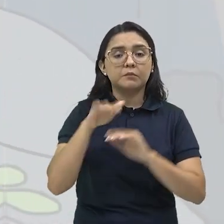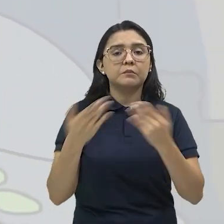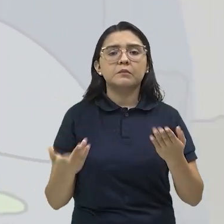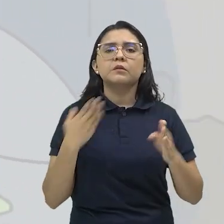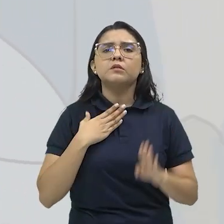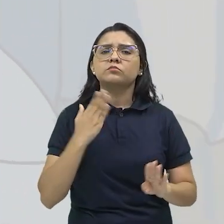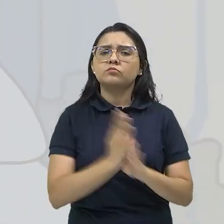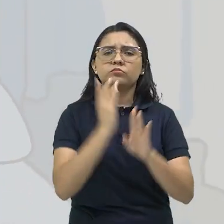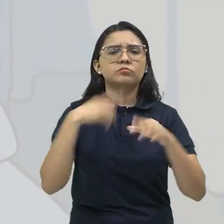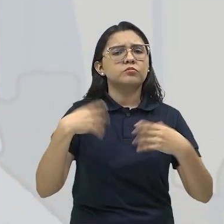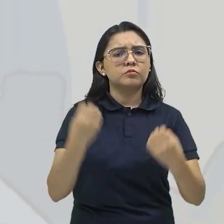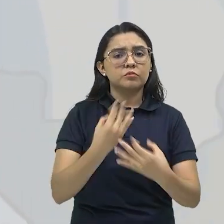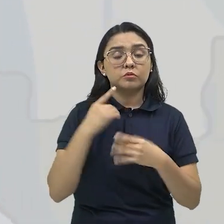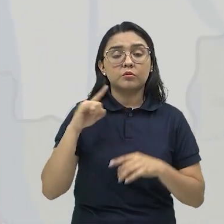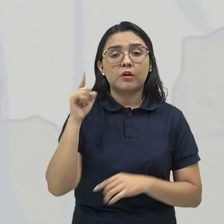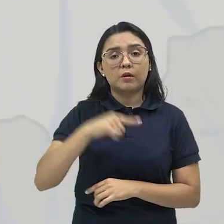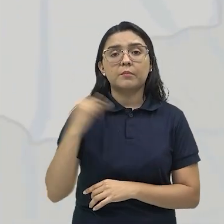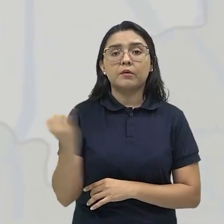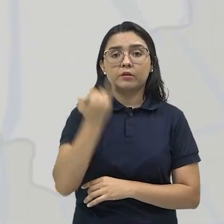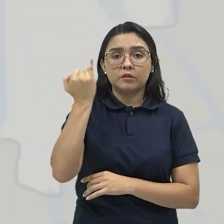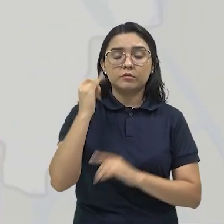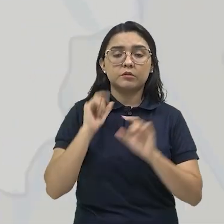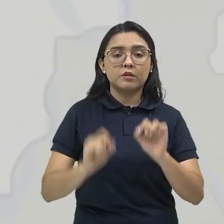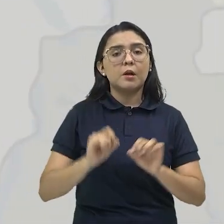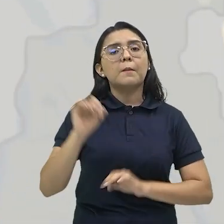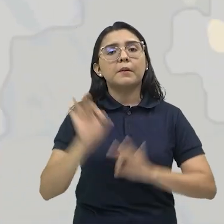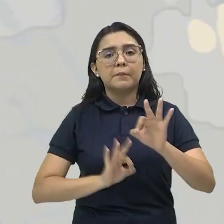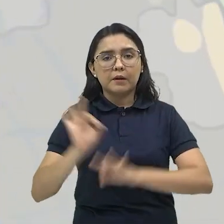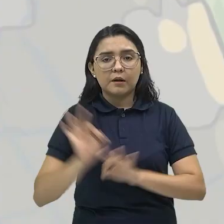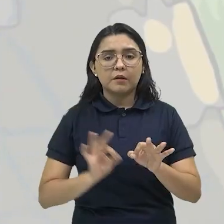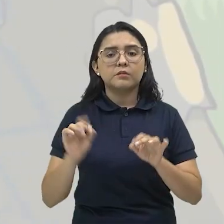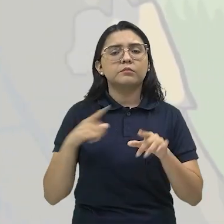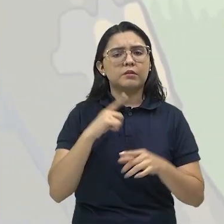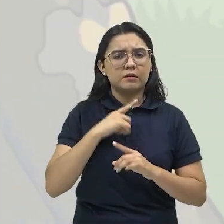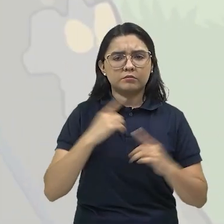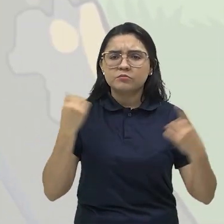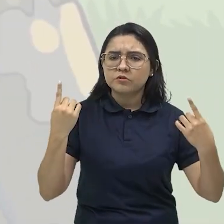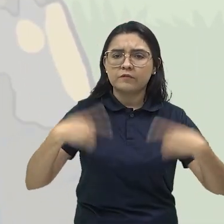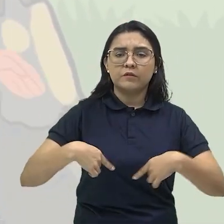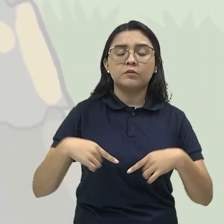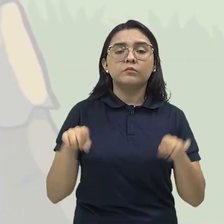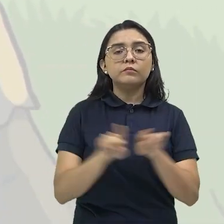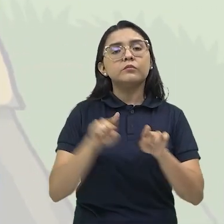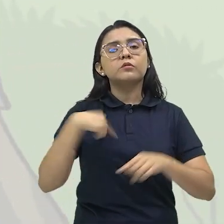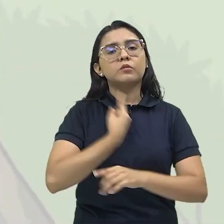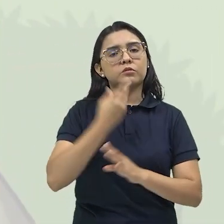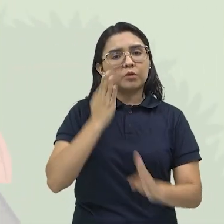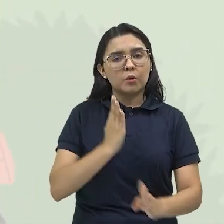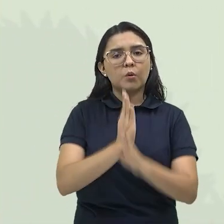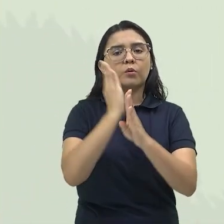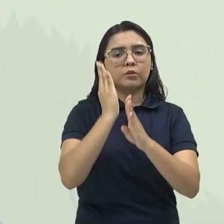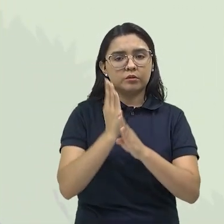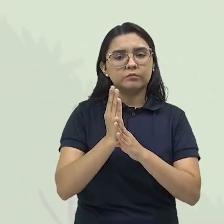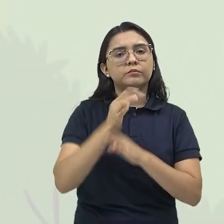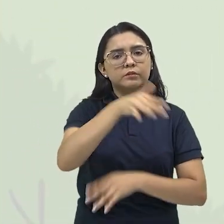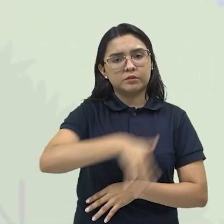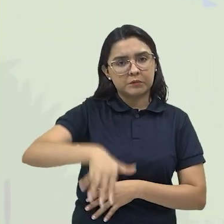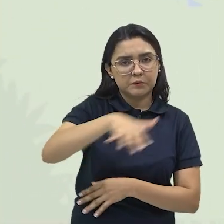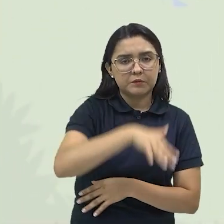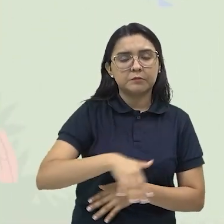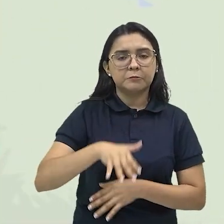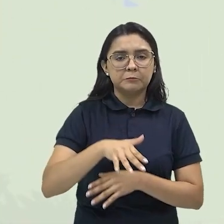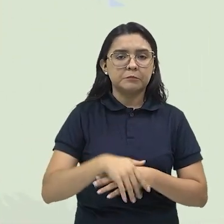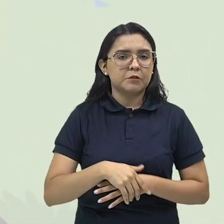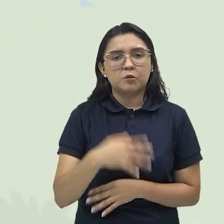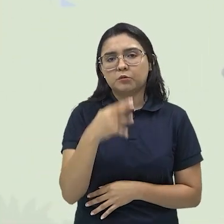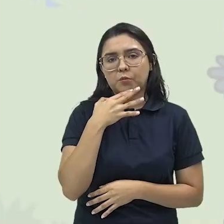nos ensinou a importância de estar preparado para os desafios que encontraremos neste vasto território